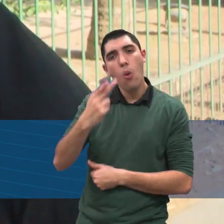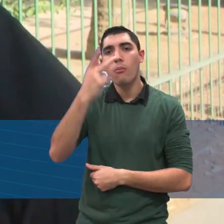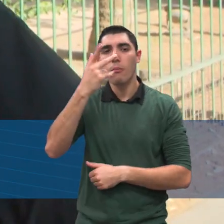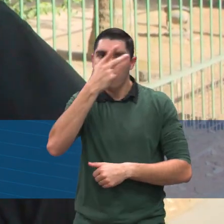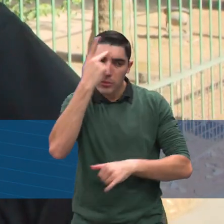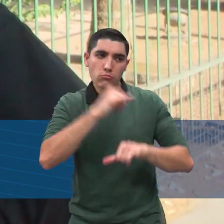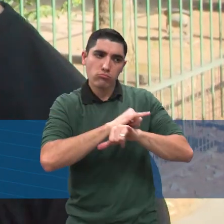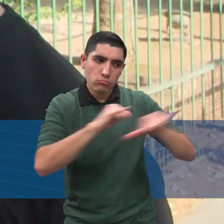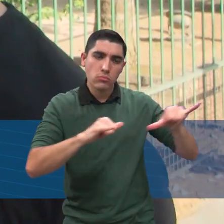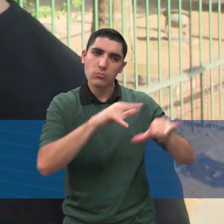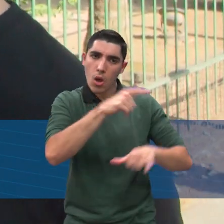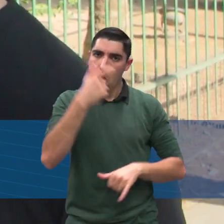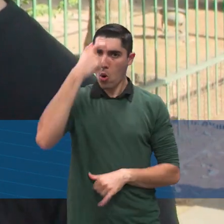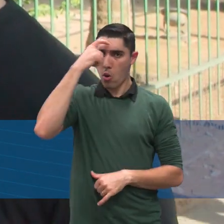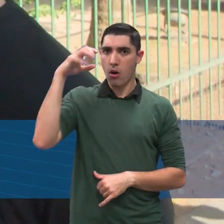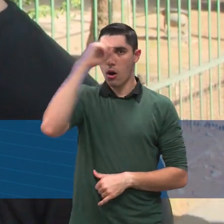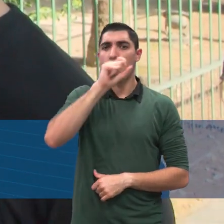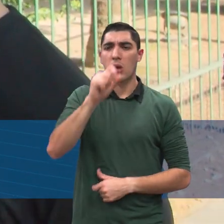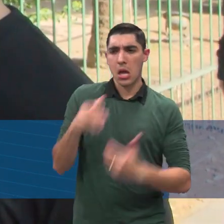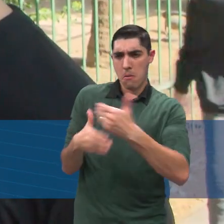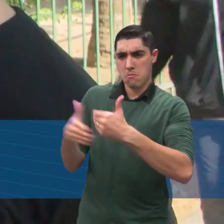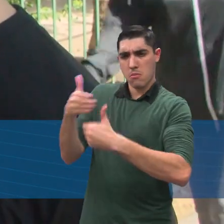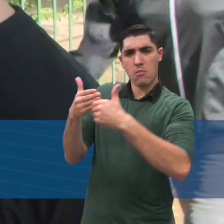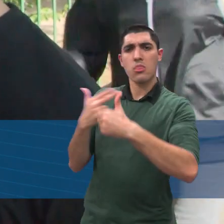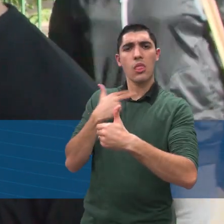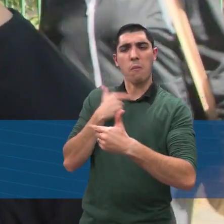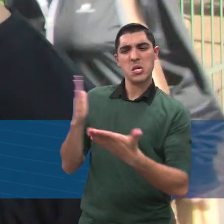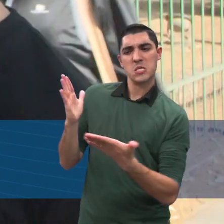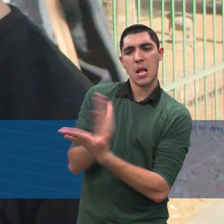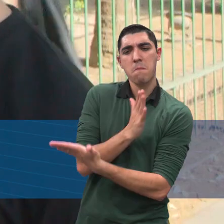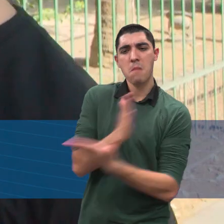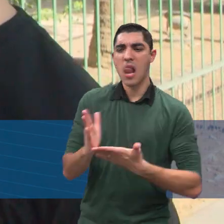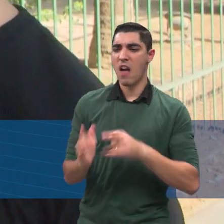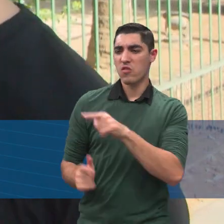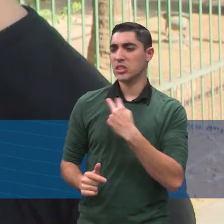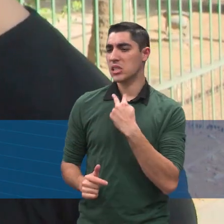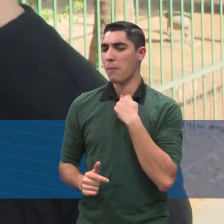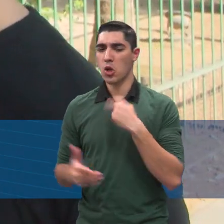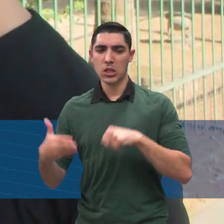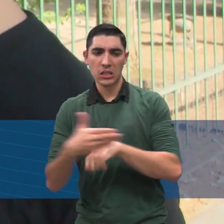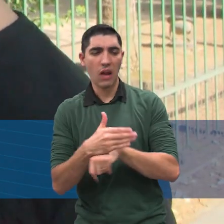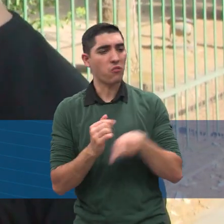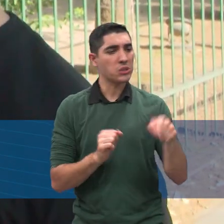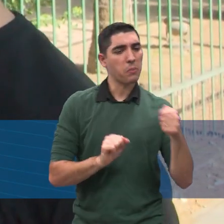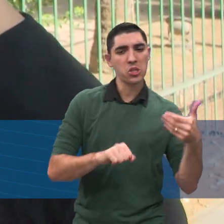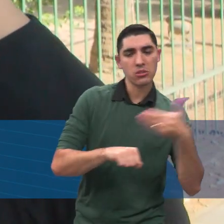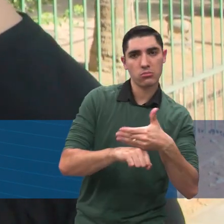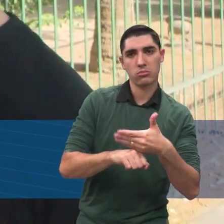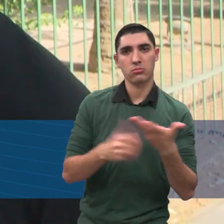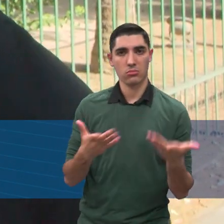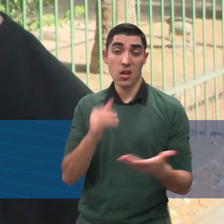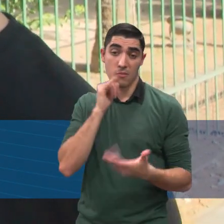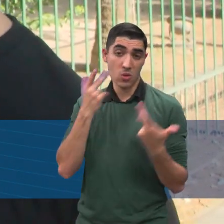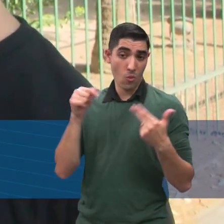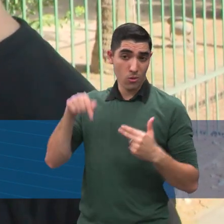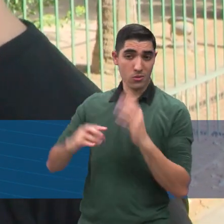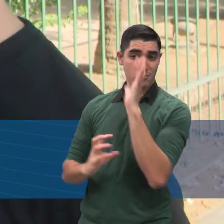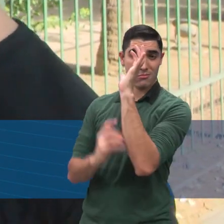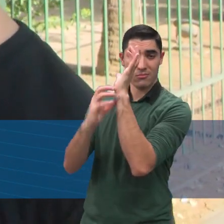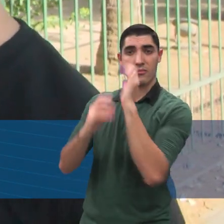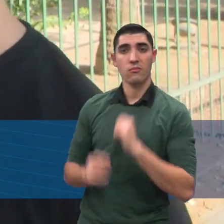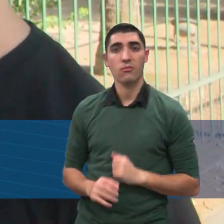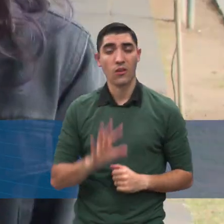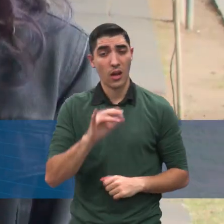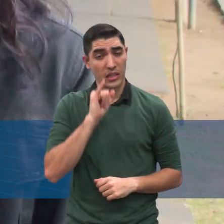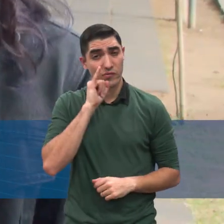maior acerca de que os muros não são uma divisão entre as pessoas que podem entrar nesses espaços de cultura ou não, como é o